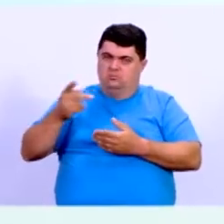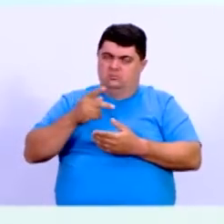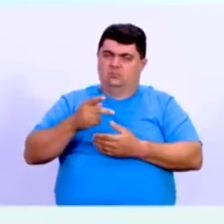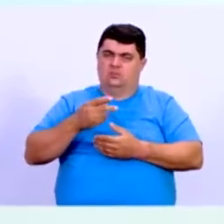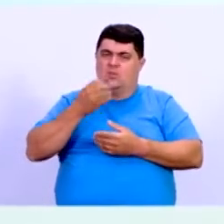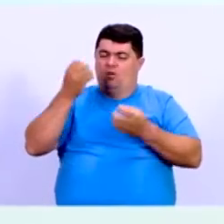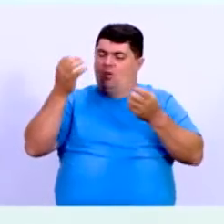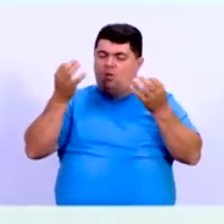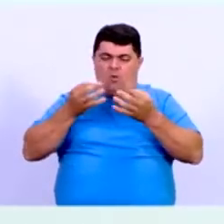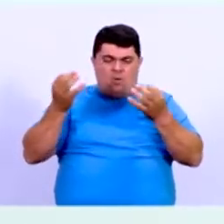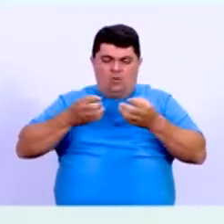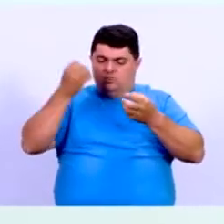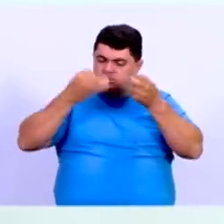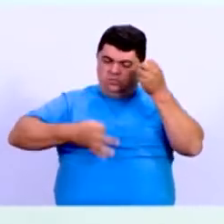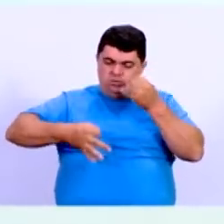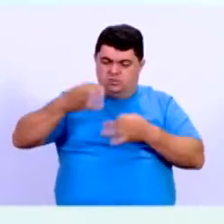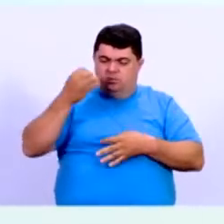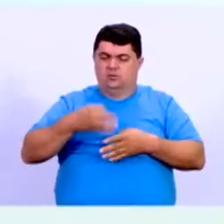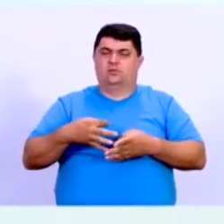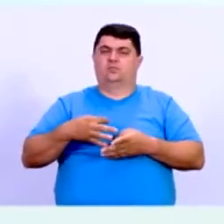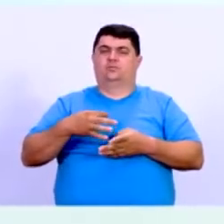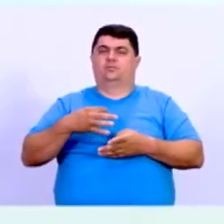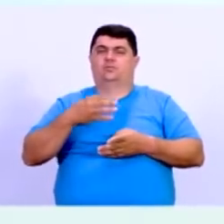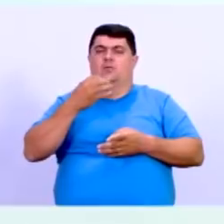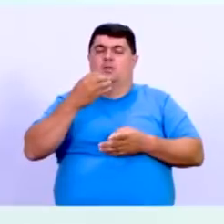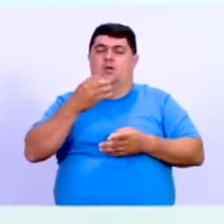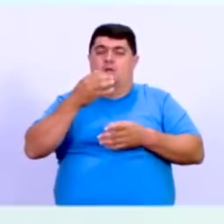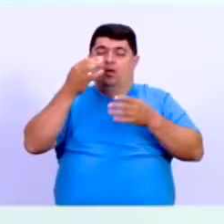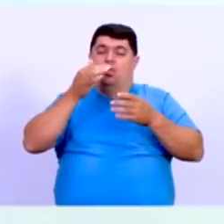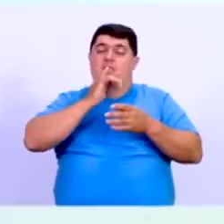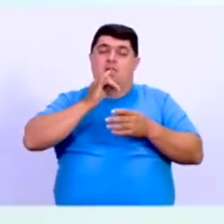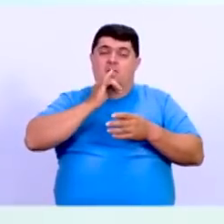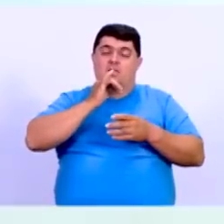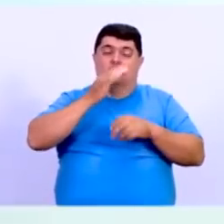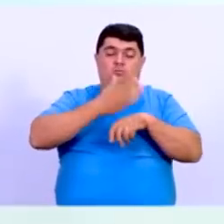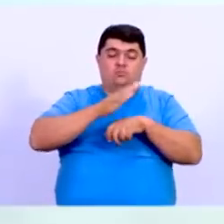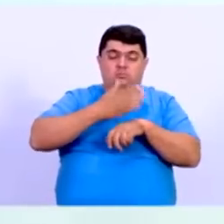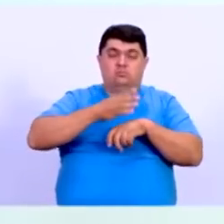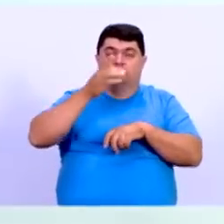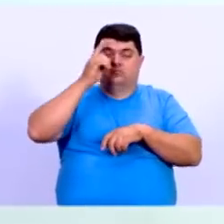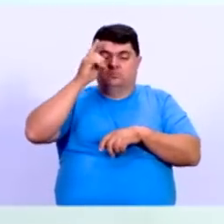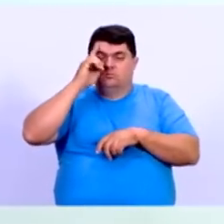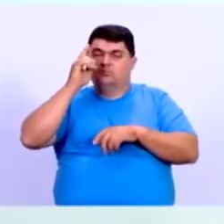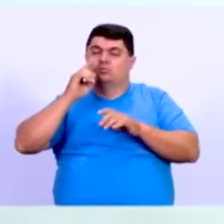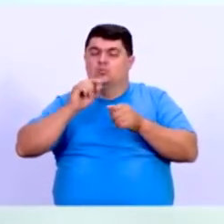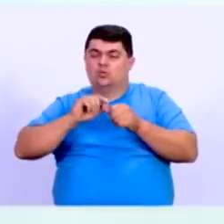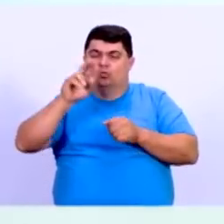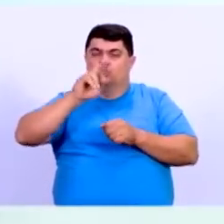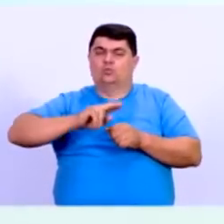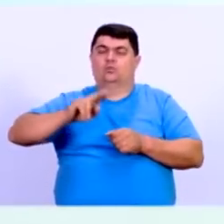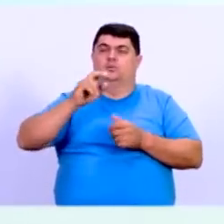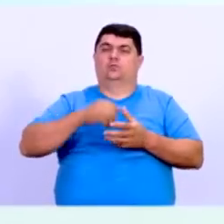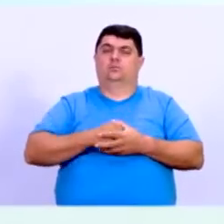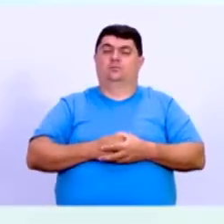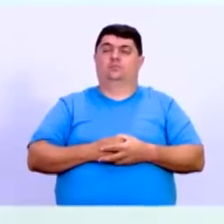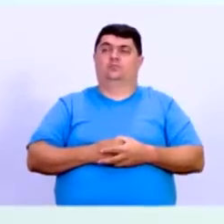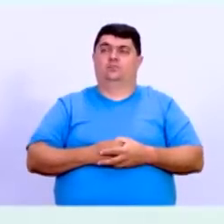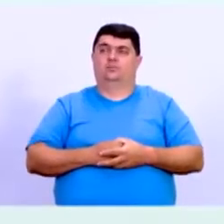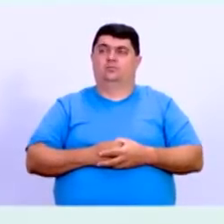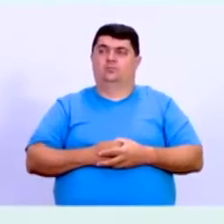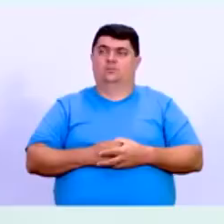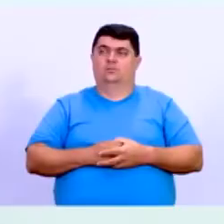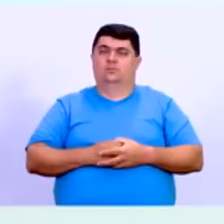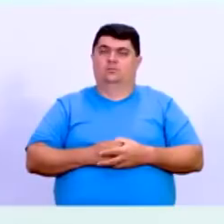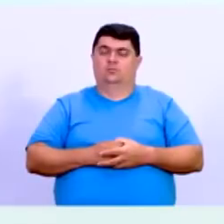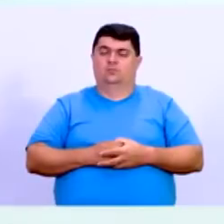ótima explicação que o professor trouxe e muitos exemplos práticos que estão presentes no nosso dia a dia, né? Olha que interessante. Vem aqui comigo, olha